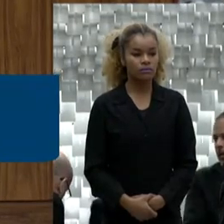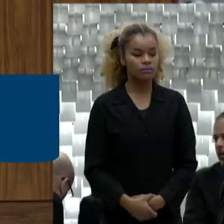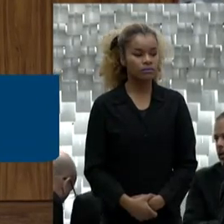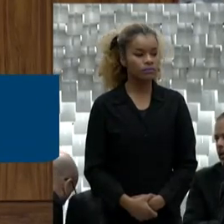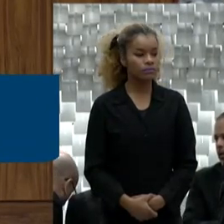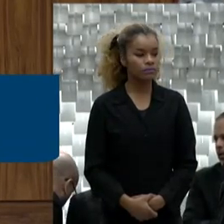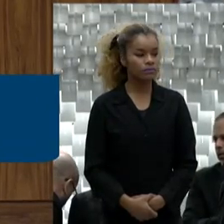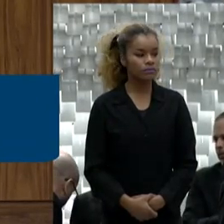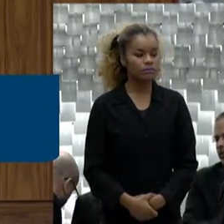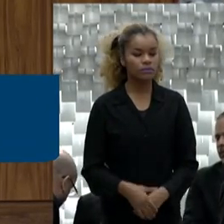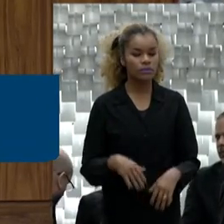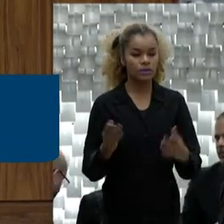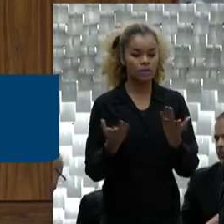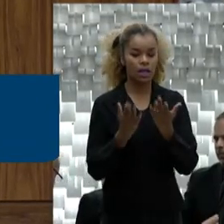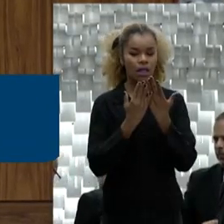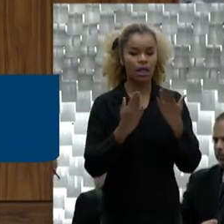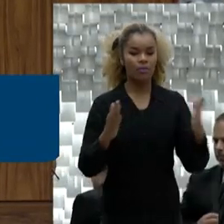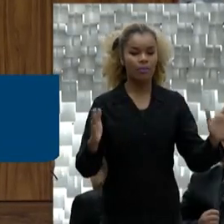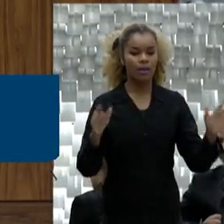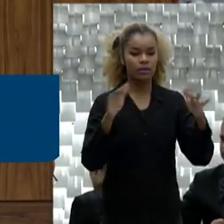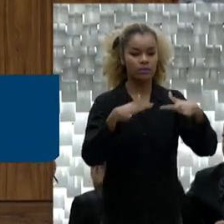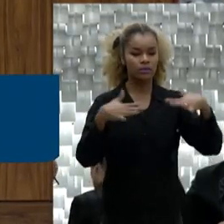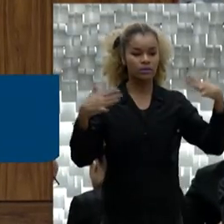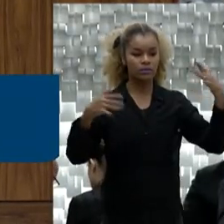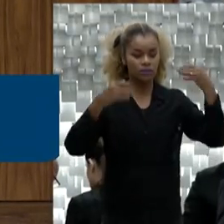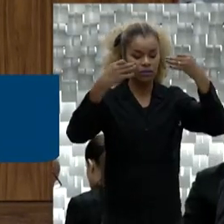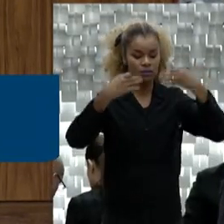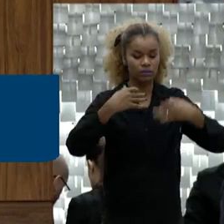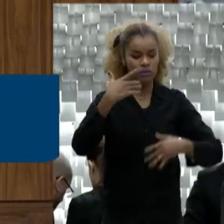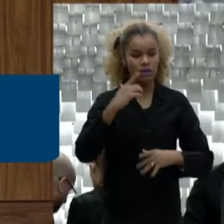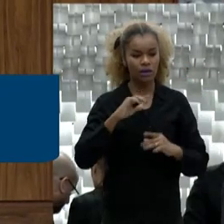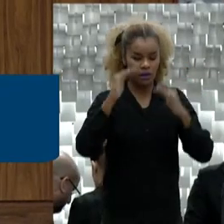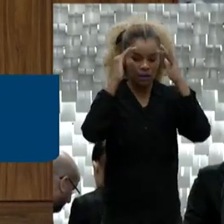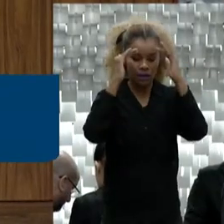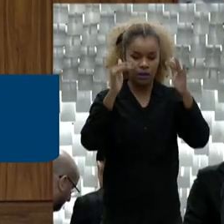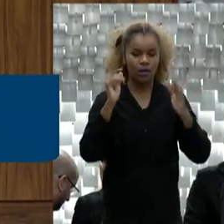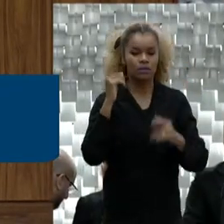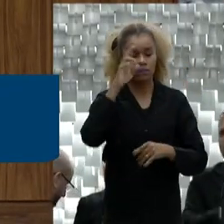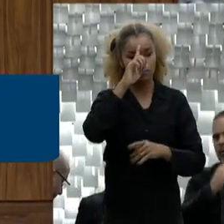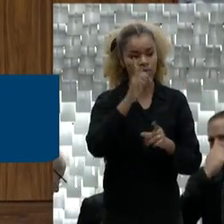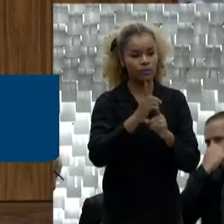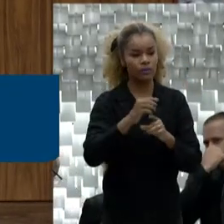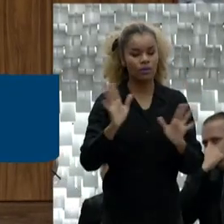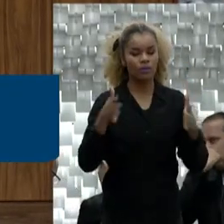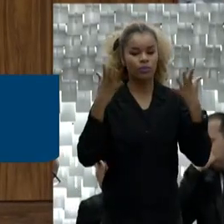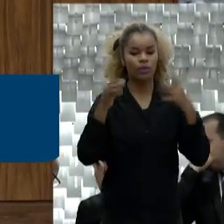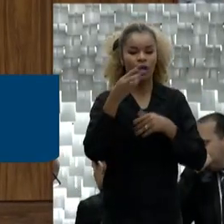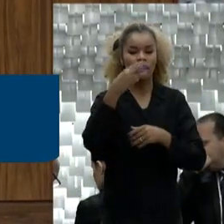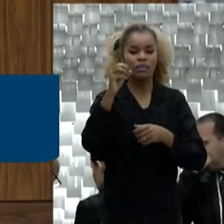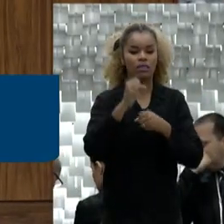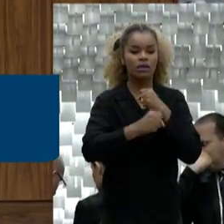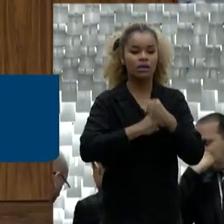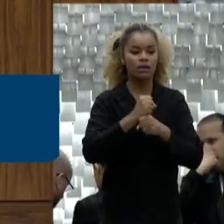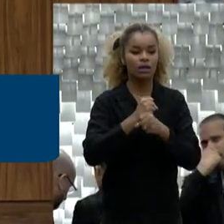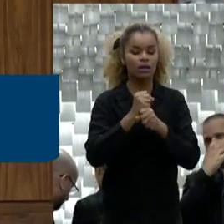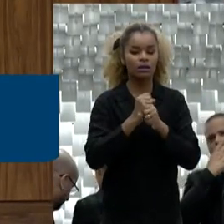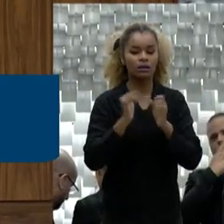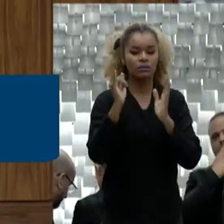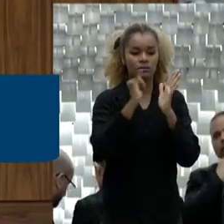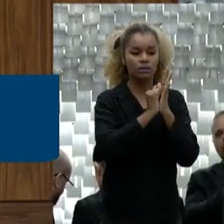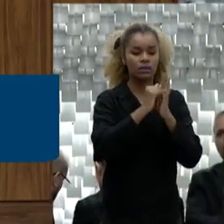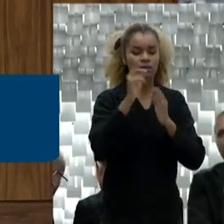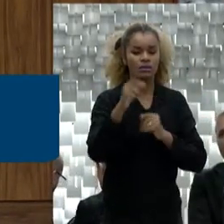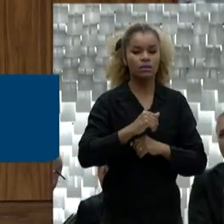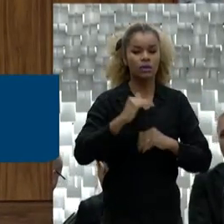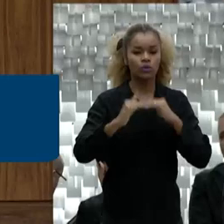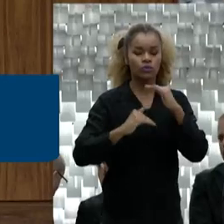Declaro aberta esta sessão solene destinada a comemorar os 30 anos de instalação do